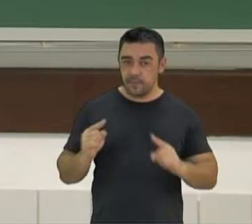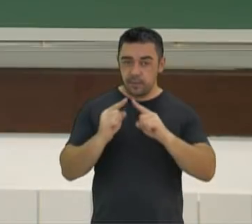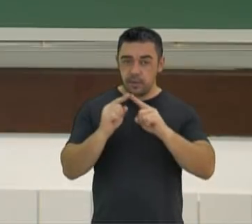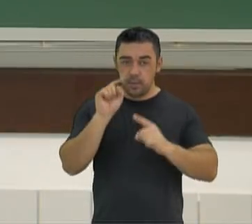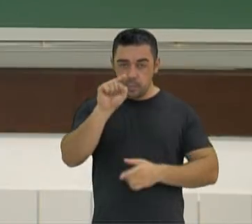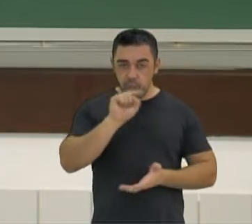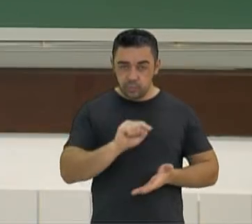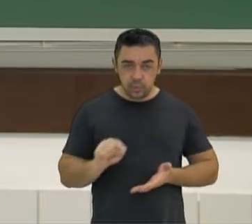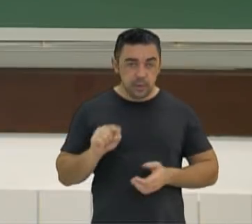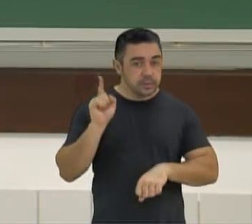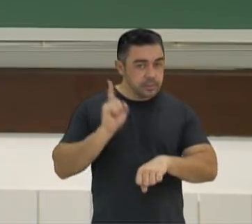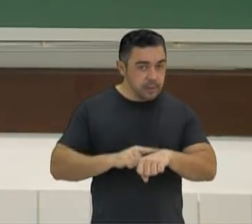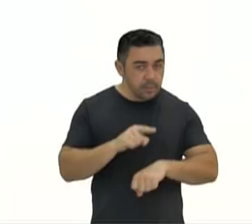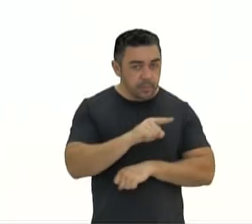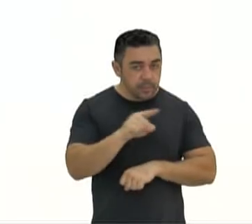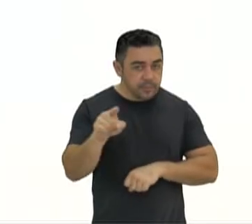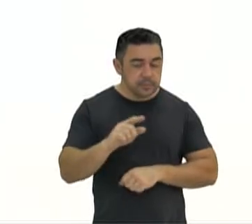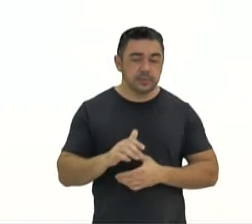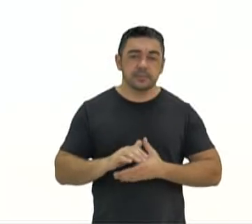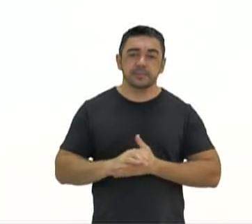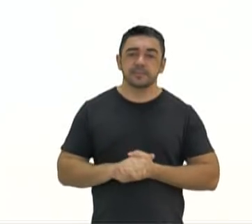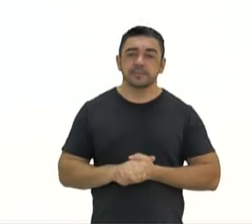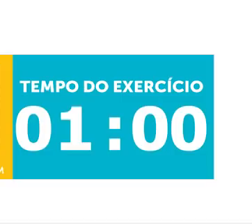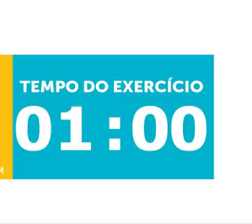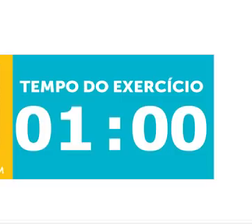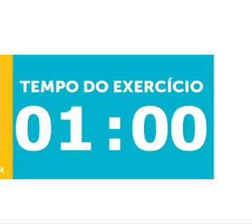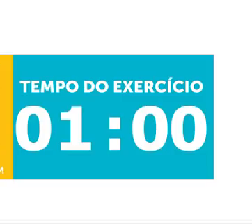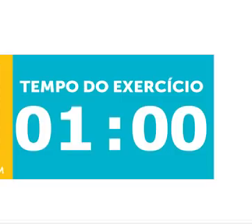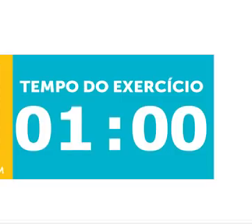Então, tempo para vocês responderem.